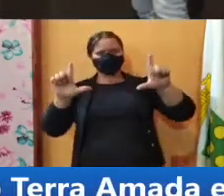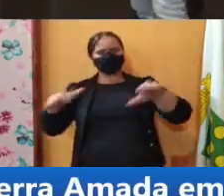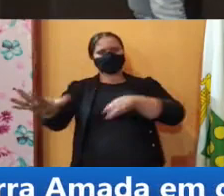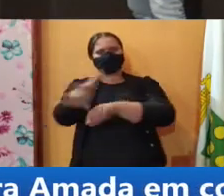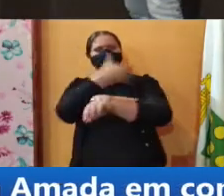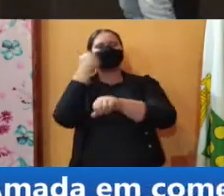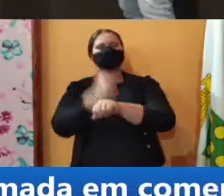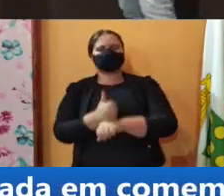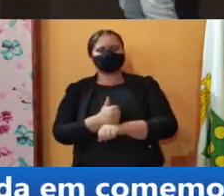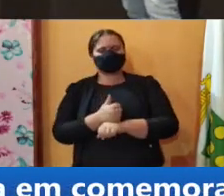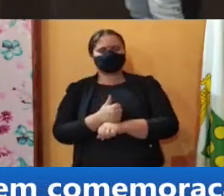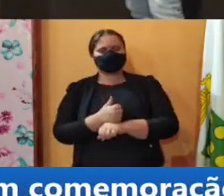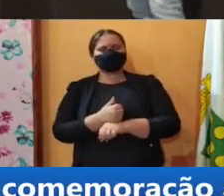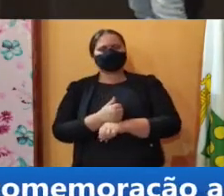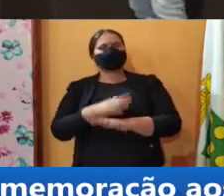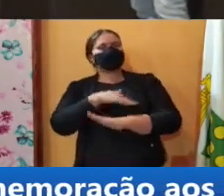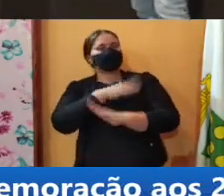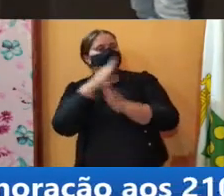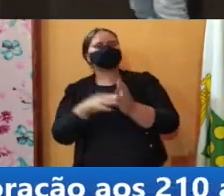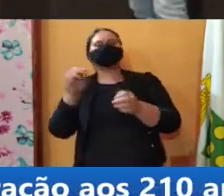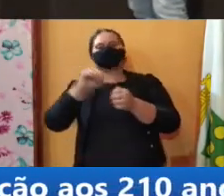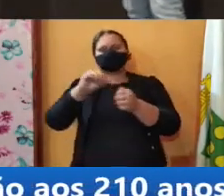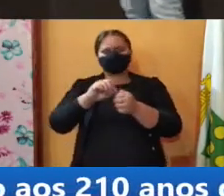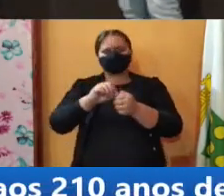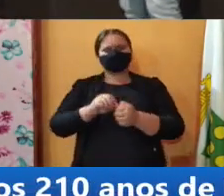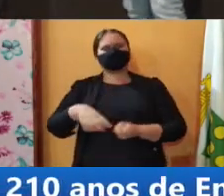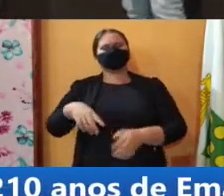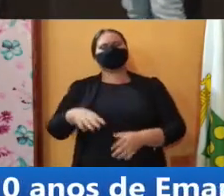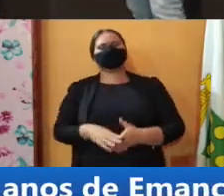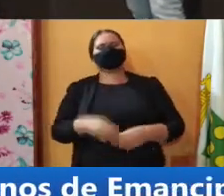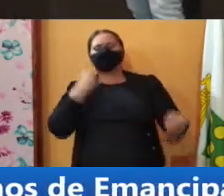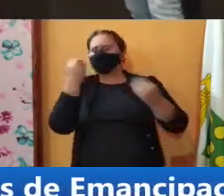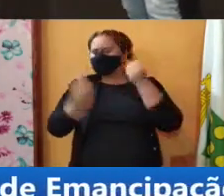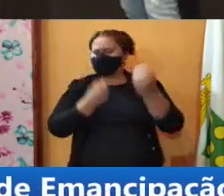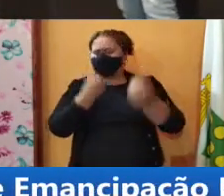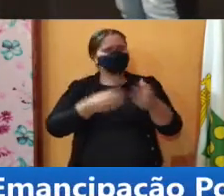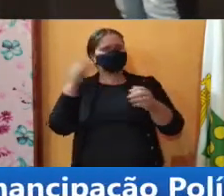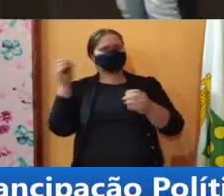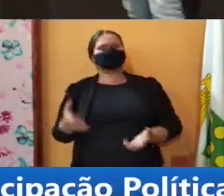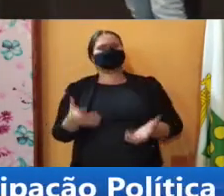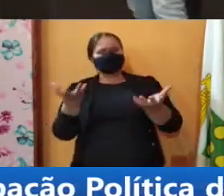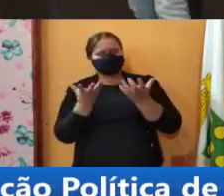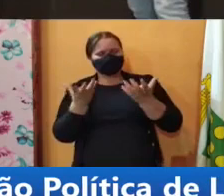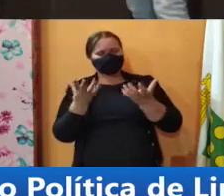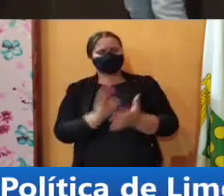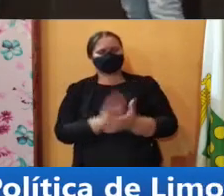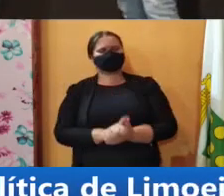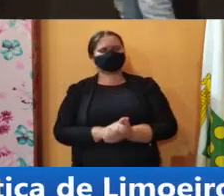bonita. E tudo que você disser, eu vou fazer. Como você disser, beleza?